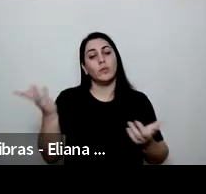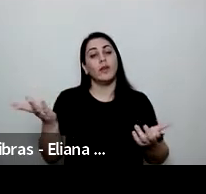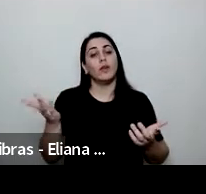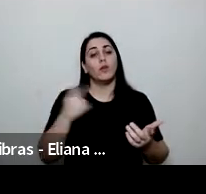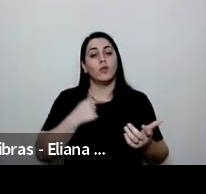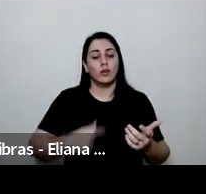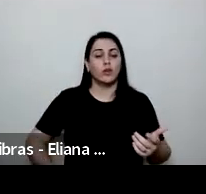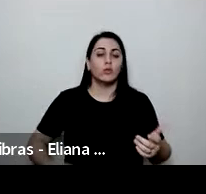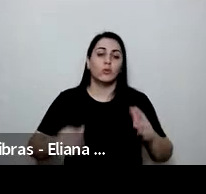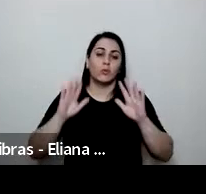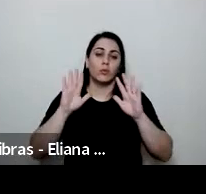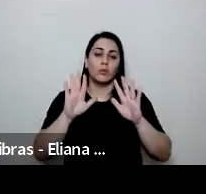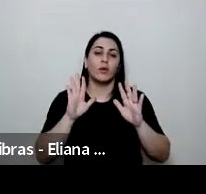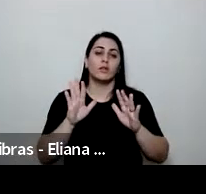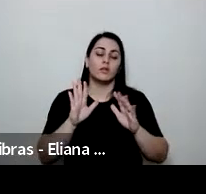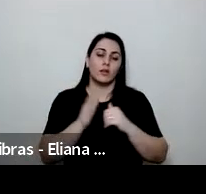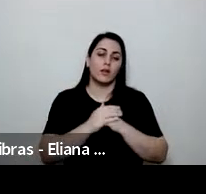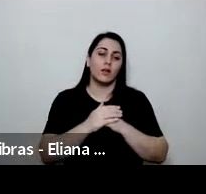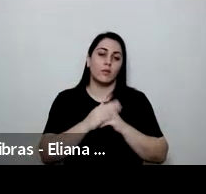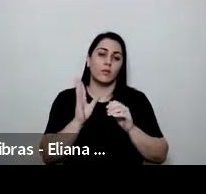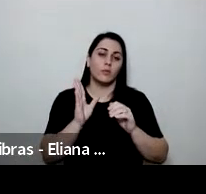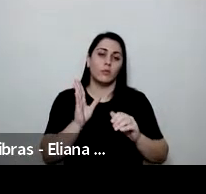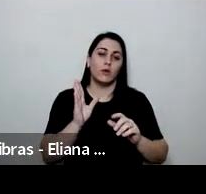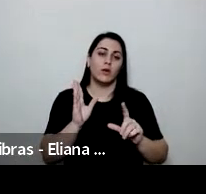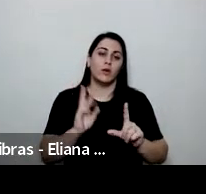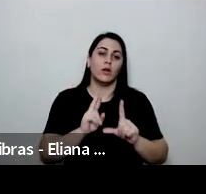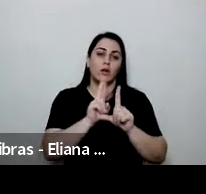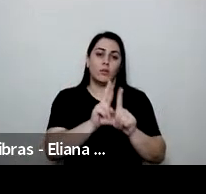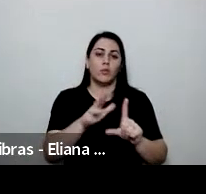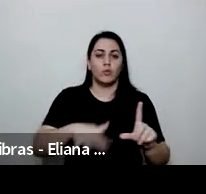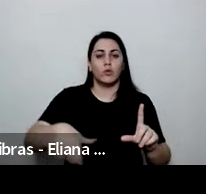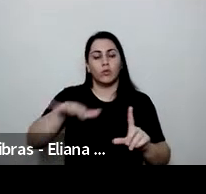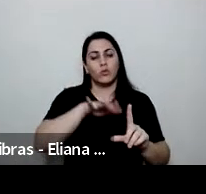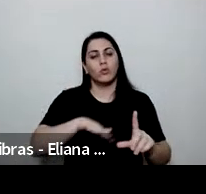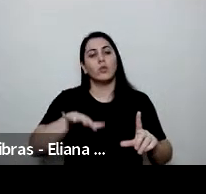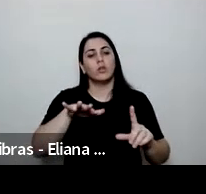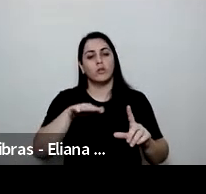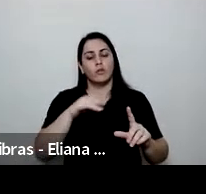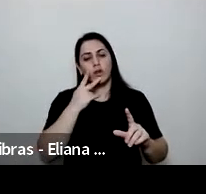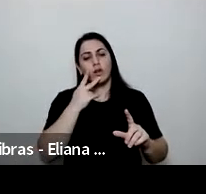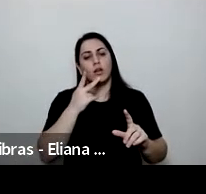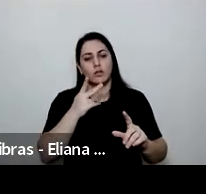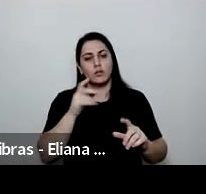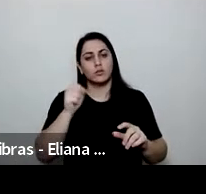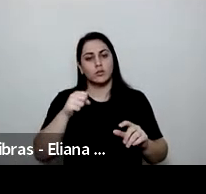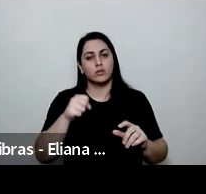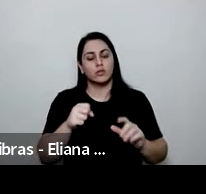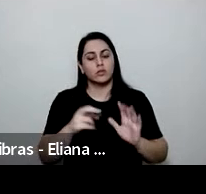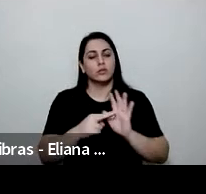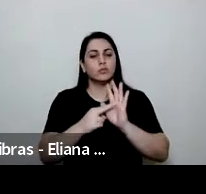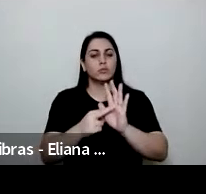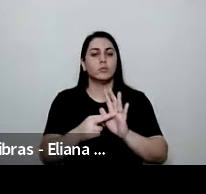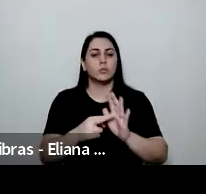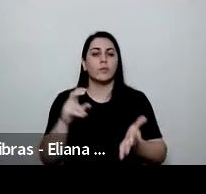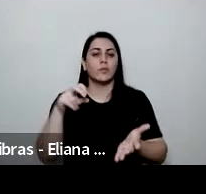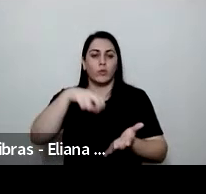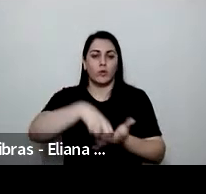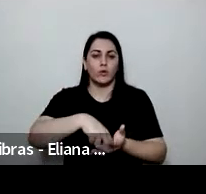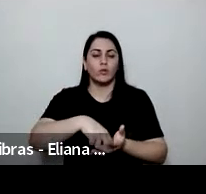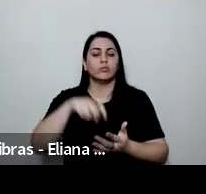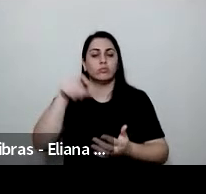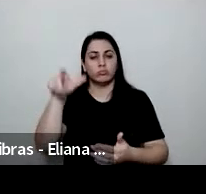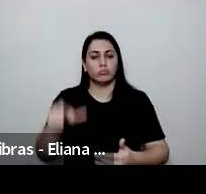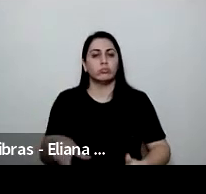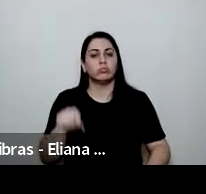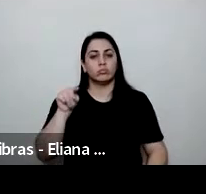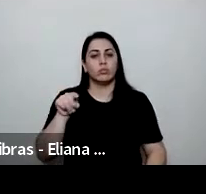procuradoria mantenho parecer no sentido da representação da procedência da representação ordenado o representado